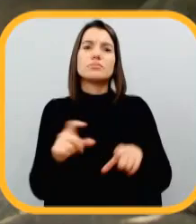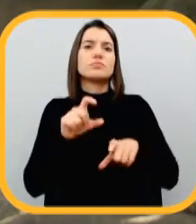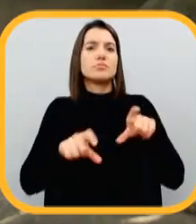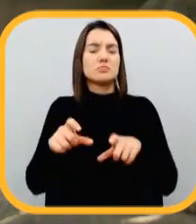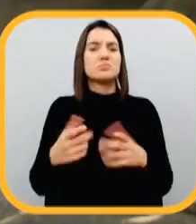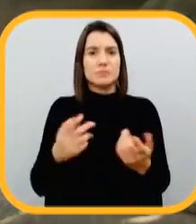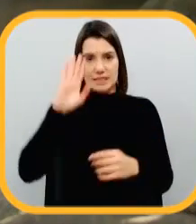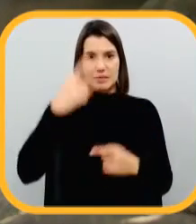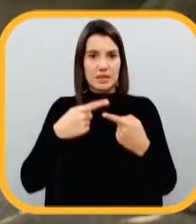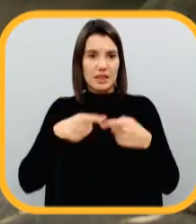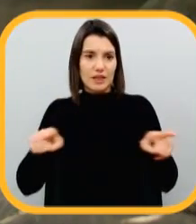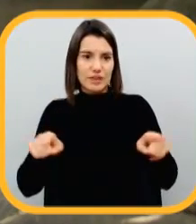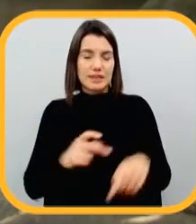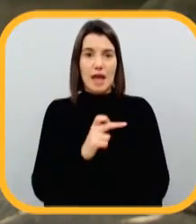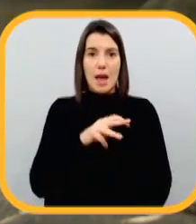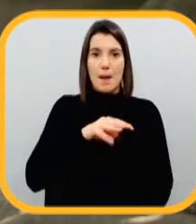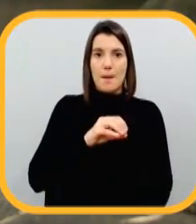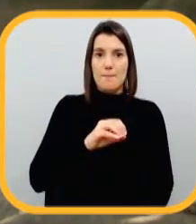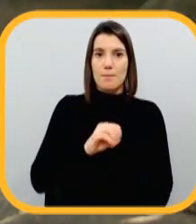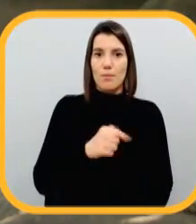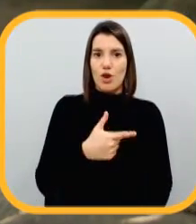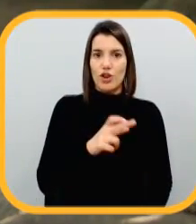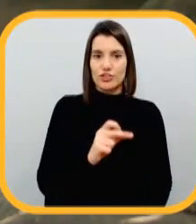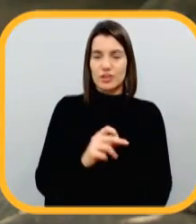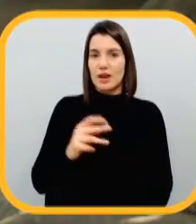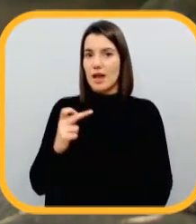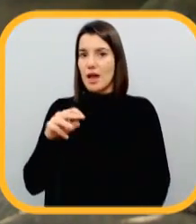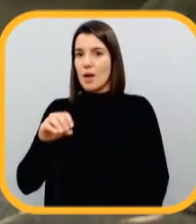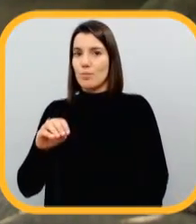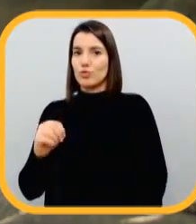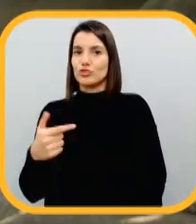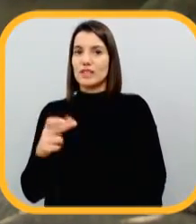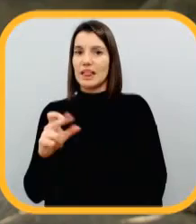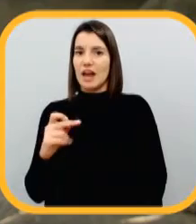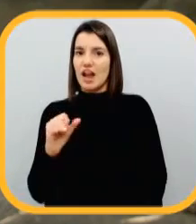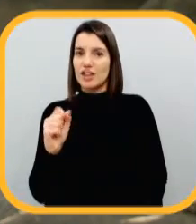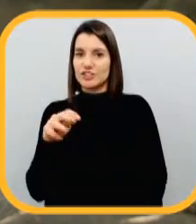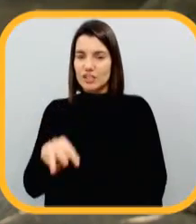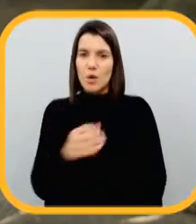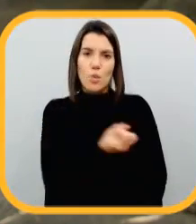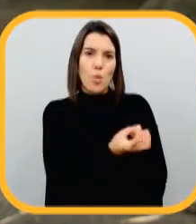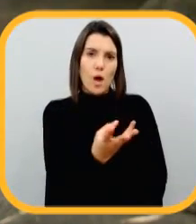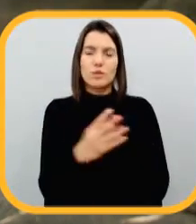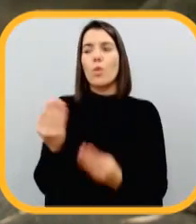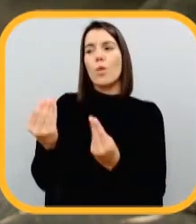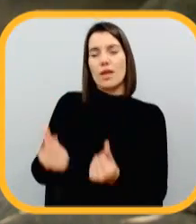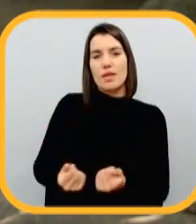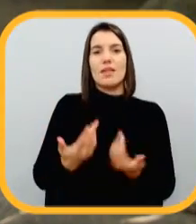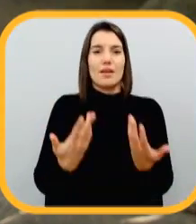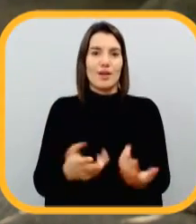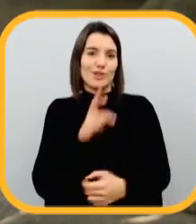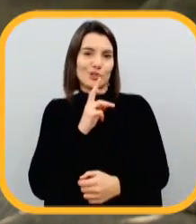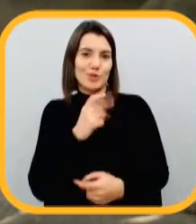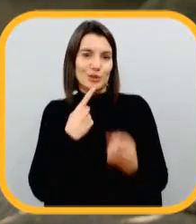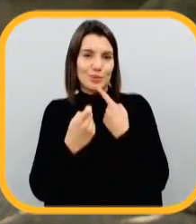amostra? Sabes o que distingue uma amostra de uma amostragem ou uma análise quantitativa da qualitativa? O Senta-te e Explica